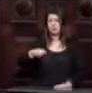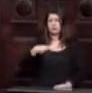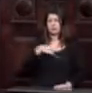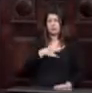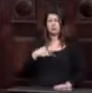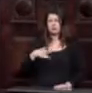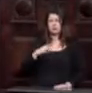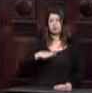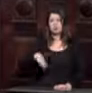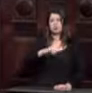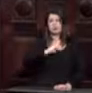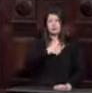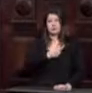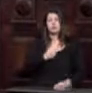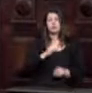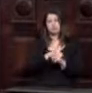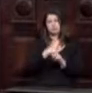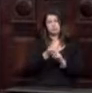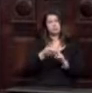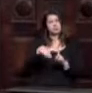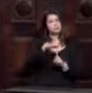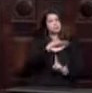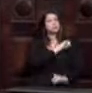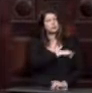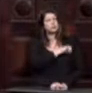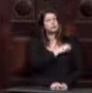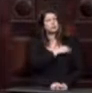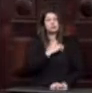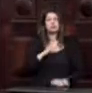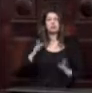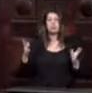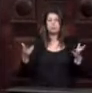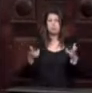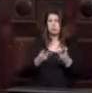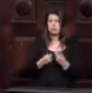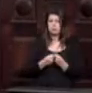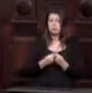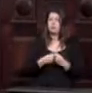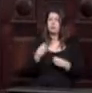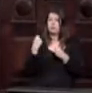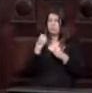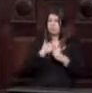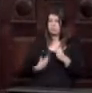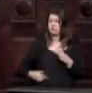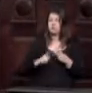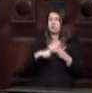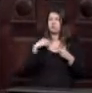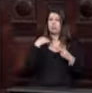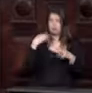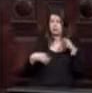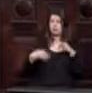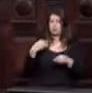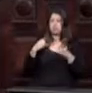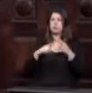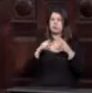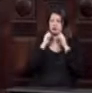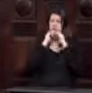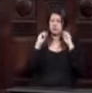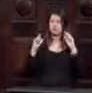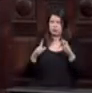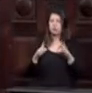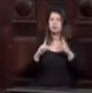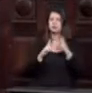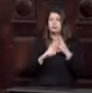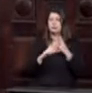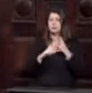fiscal e da Seguridade Social do Estado do Rio de Janeiro, abrangendo o Poder Executivo, o Poder Judiciário, a Assembleia Legislativa,